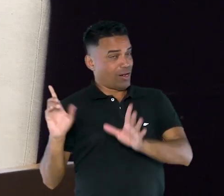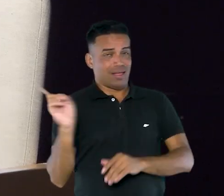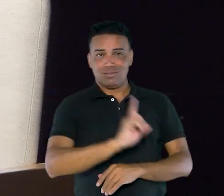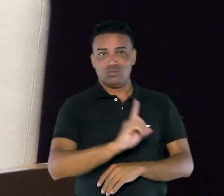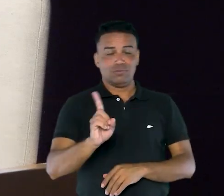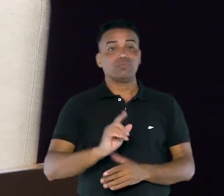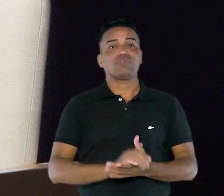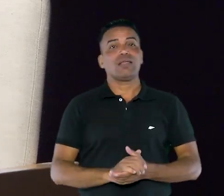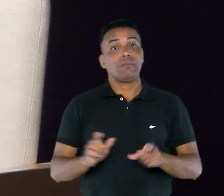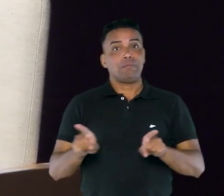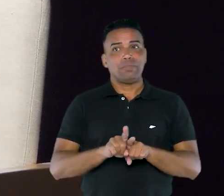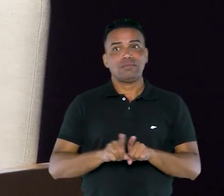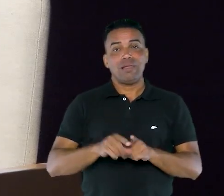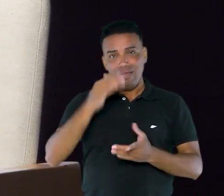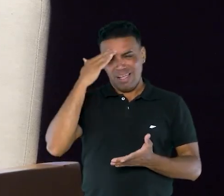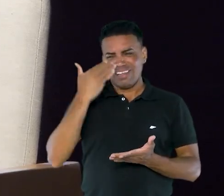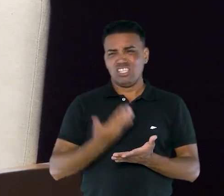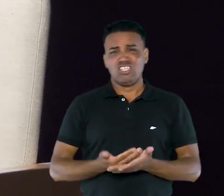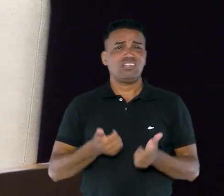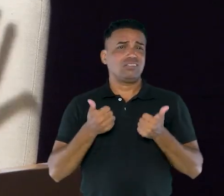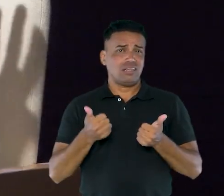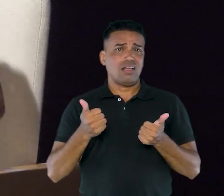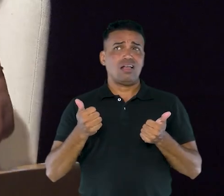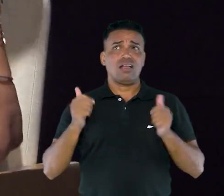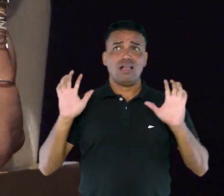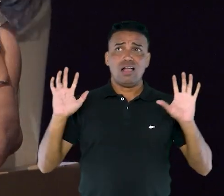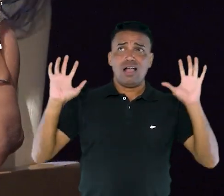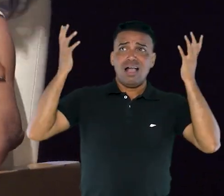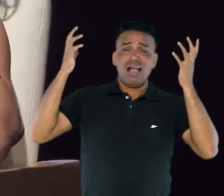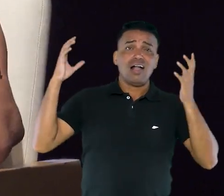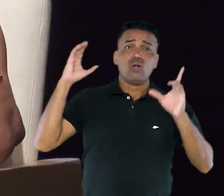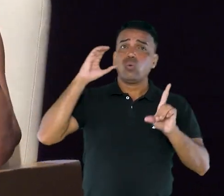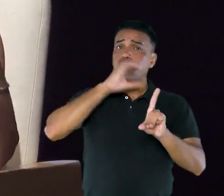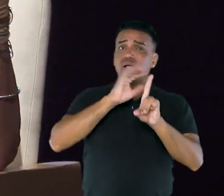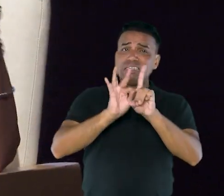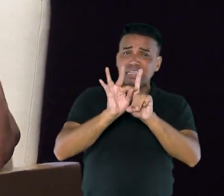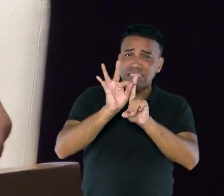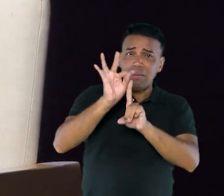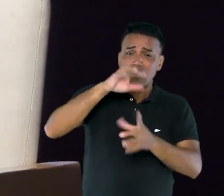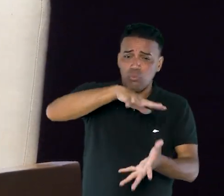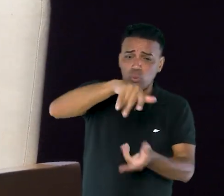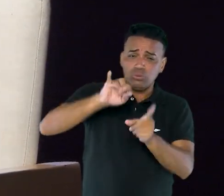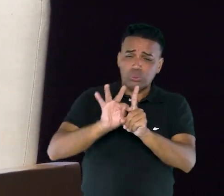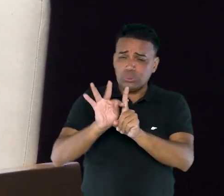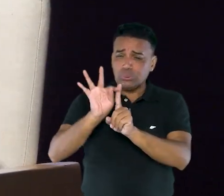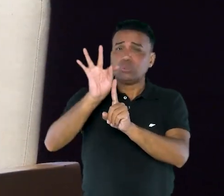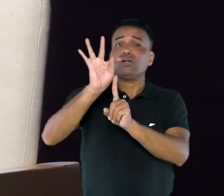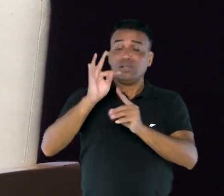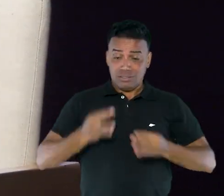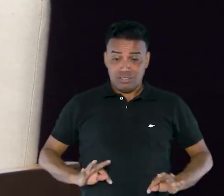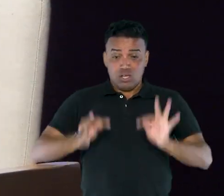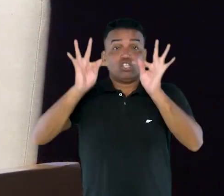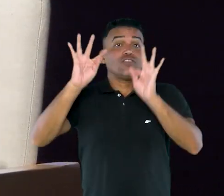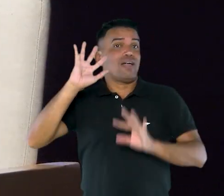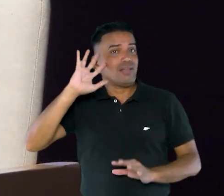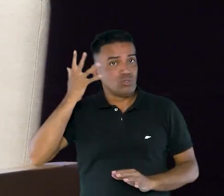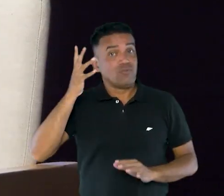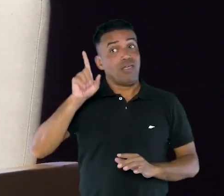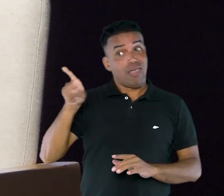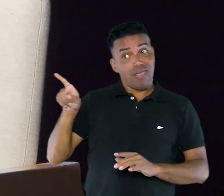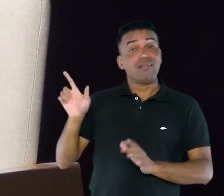Por outro lado, a gente aposta nossas fichas, acha, aquecimento global, né, tem uma hora aí, eles vão resolver. Né, a tecnologia vai resolver.